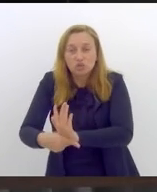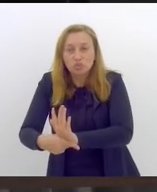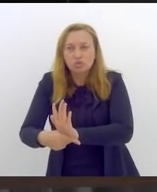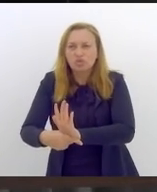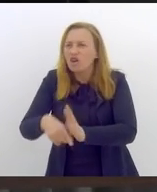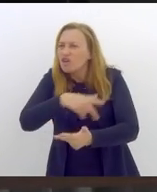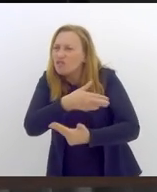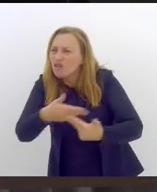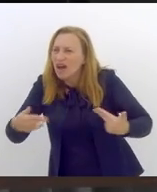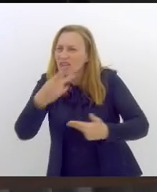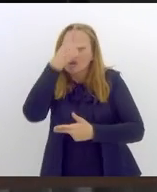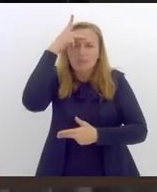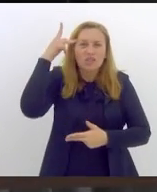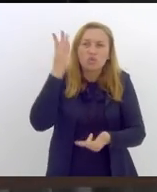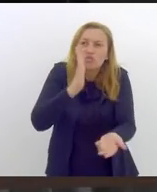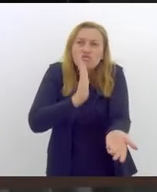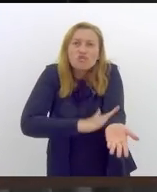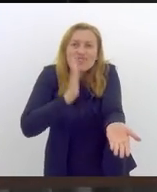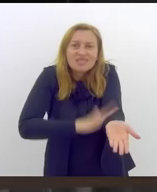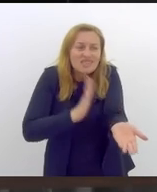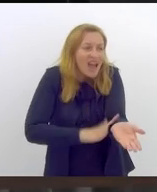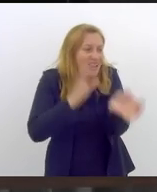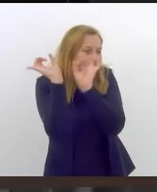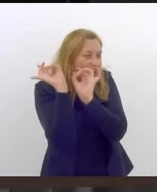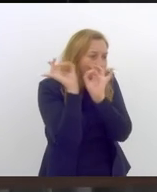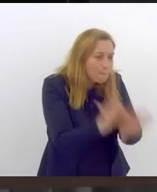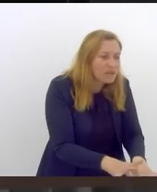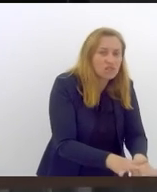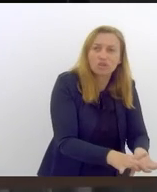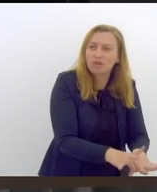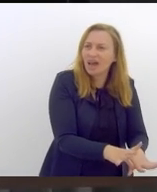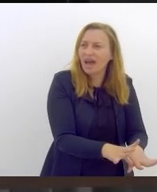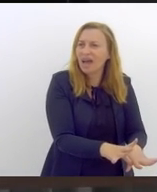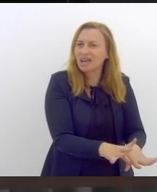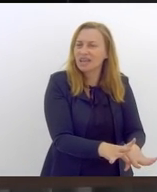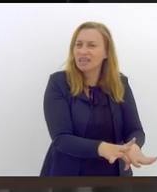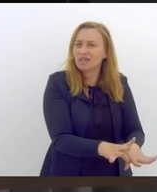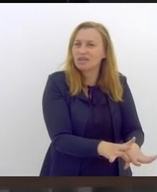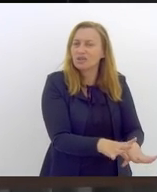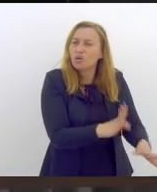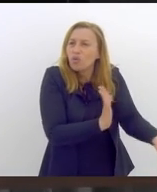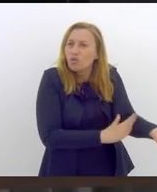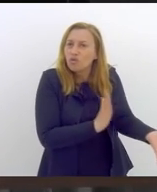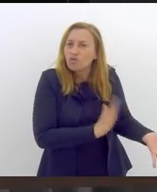milhares de pessoas abandonarem a dependência química